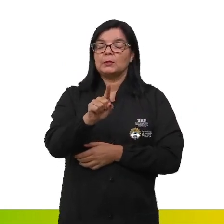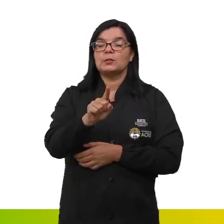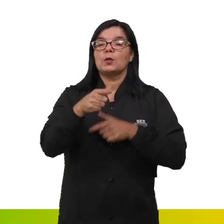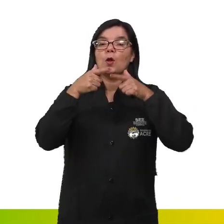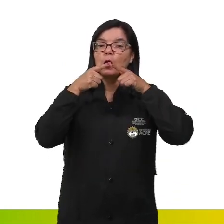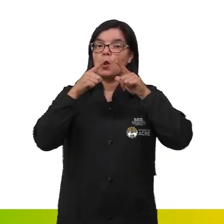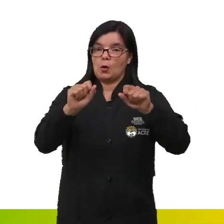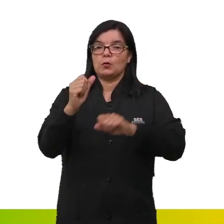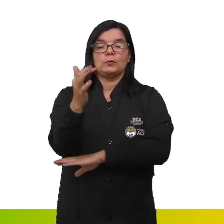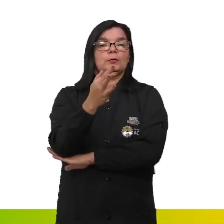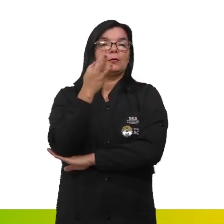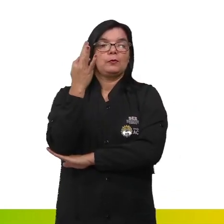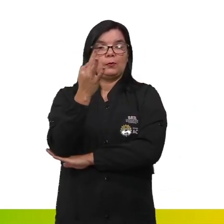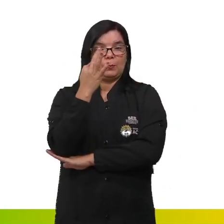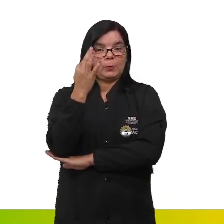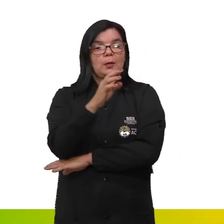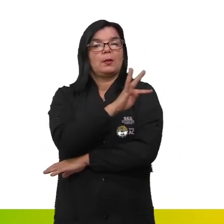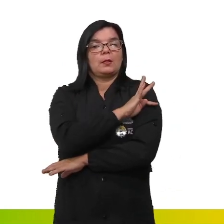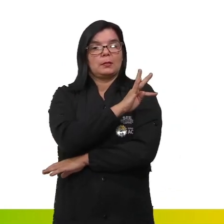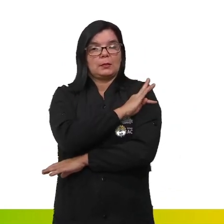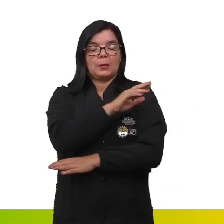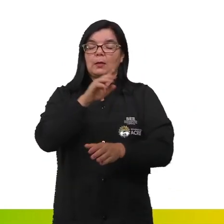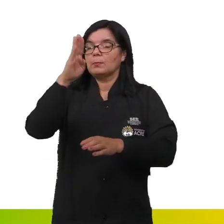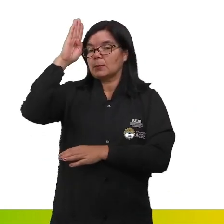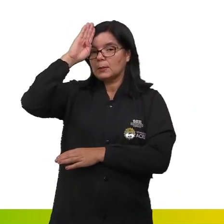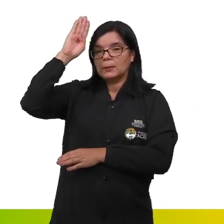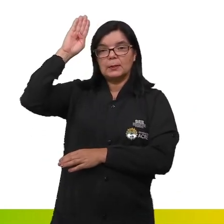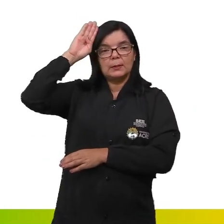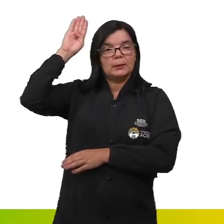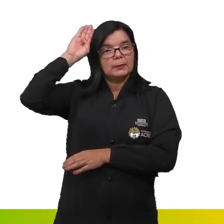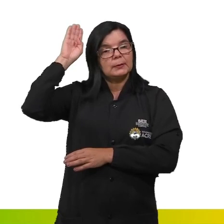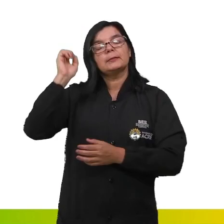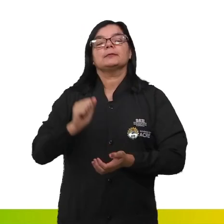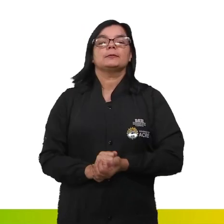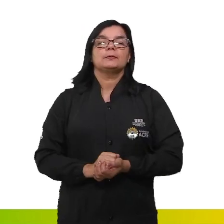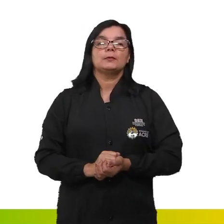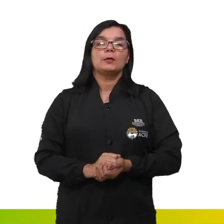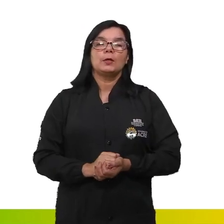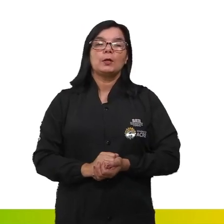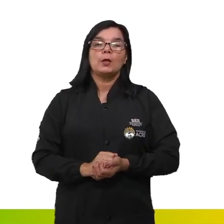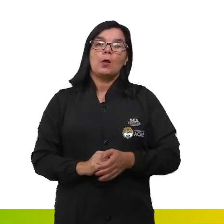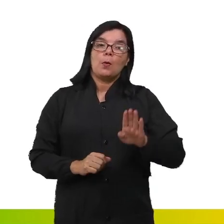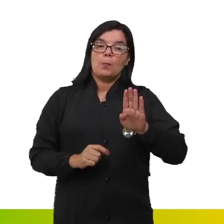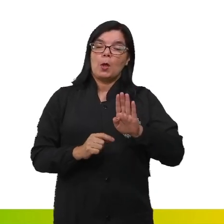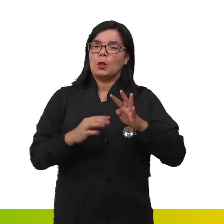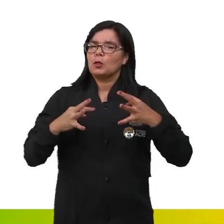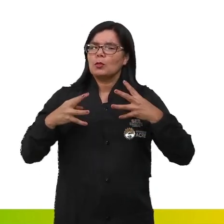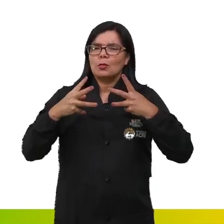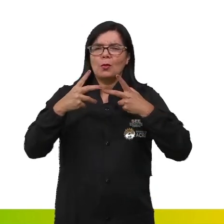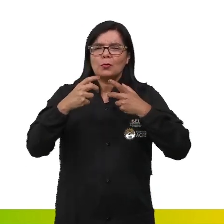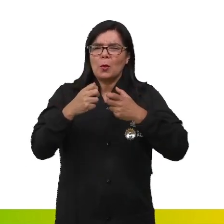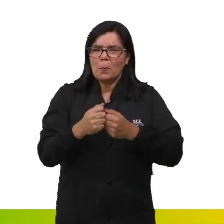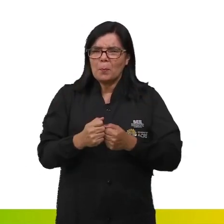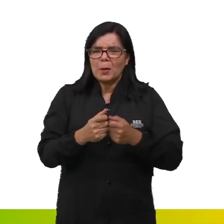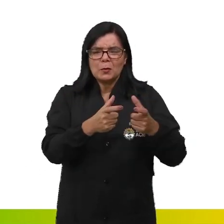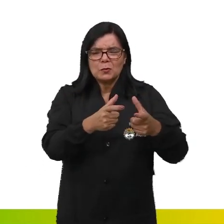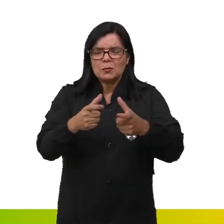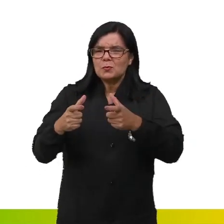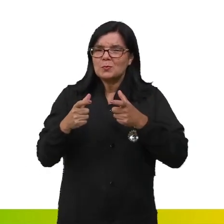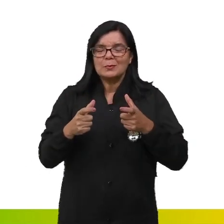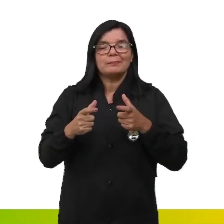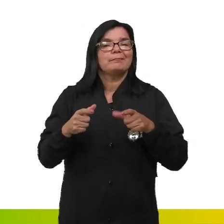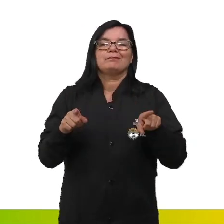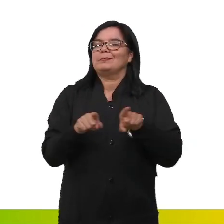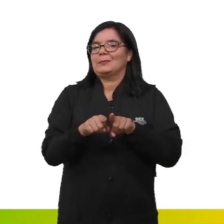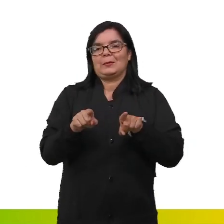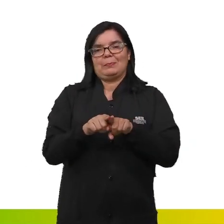linguagem extremamente formal, técnica e acadêmica, tá? Mas, e totalmente coloquial? Totalmente coloquial